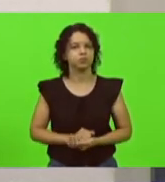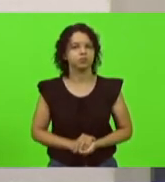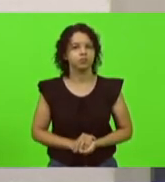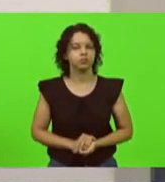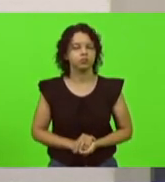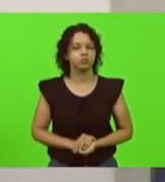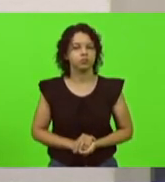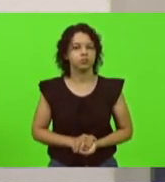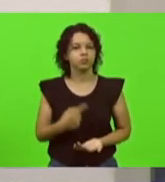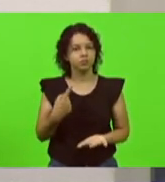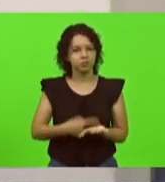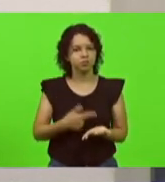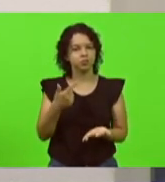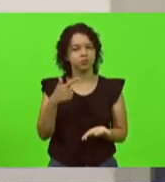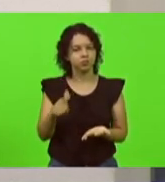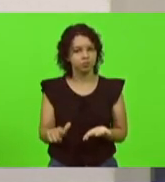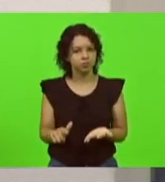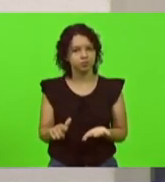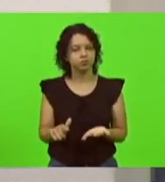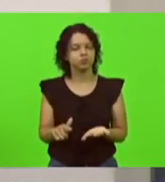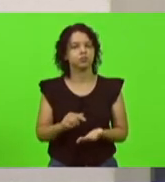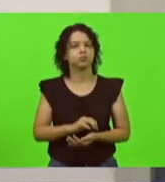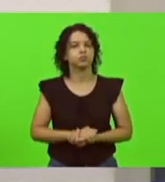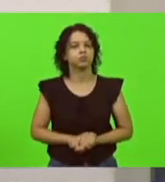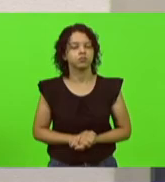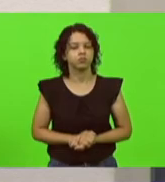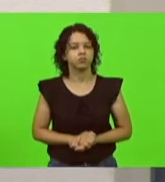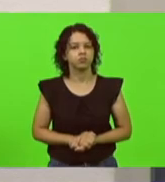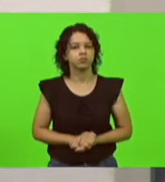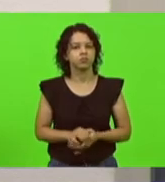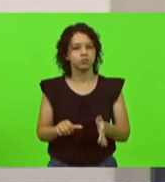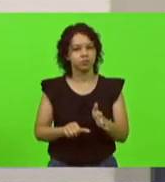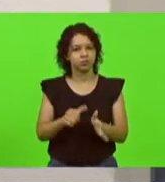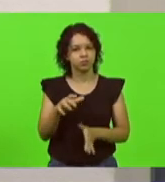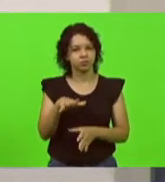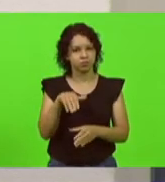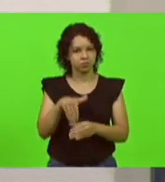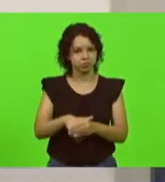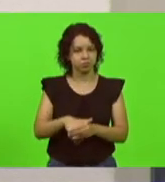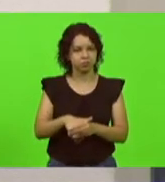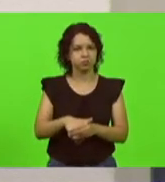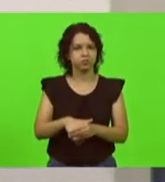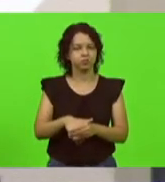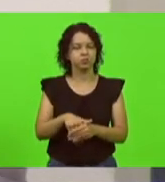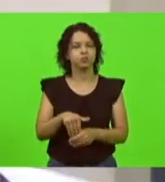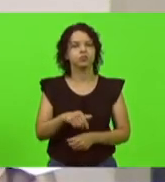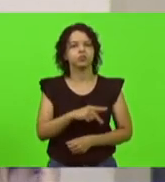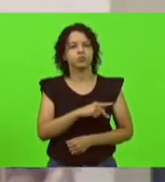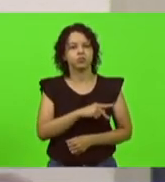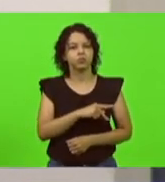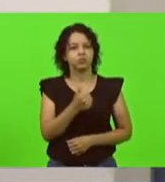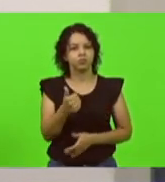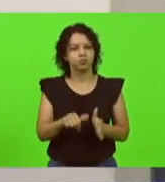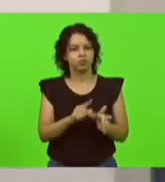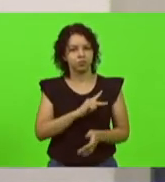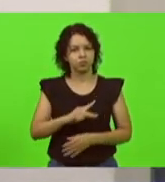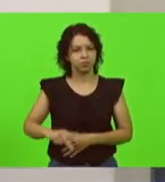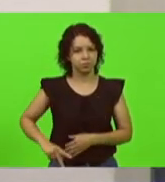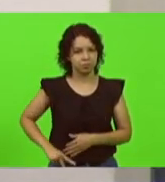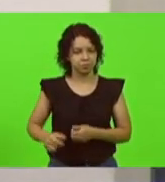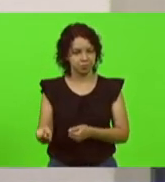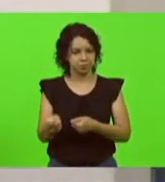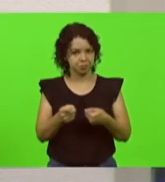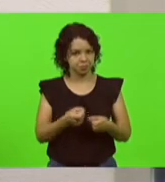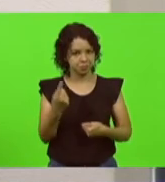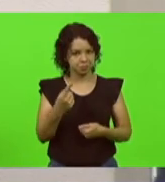e 36 minutos, para a eleição do cargo de primeiro vice-presidente deste poder. Para constar, eu, primeiro secretário, lavrei